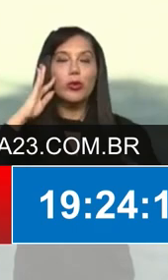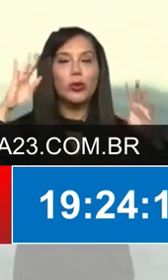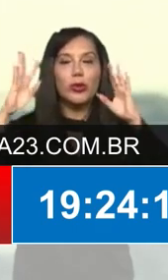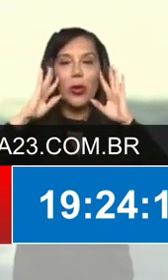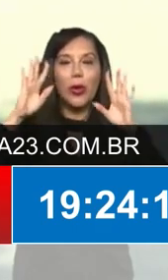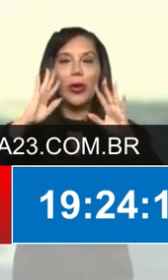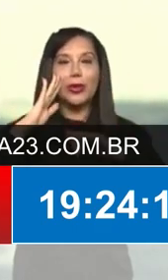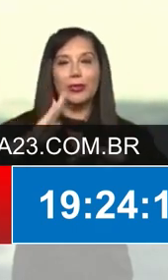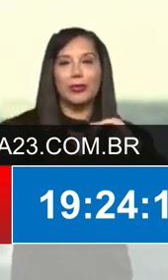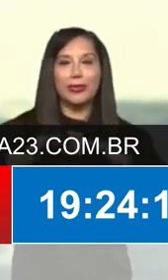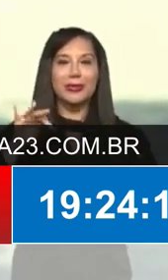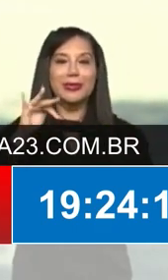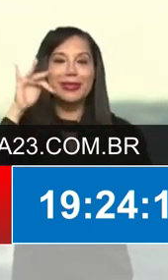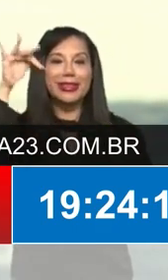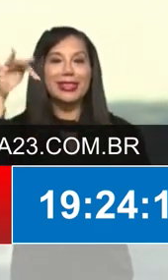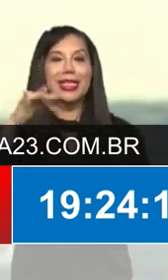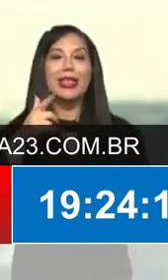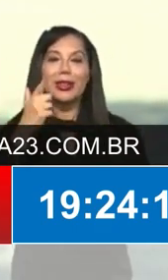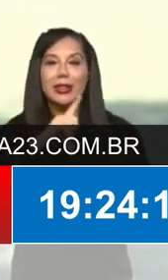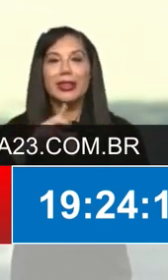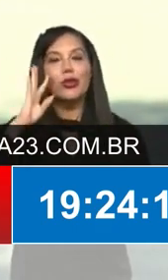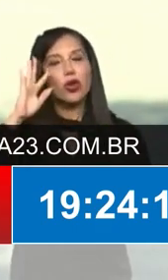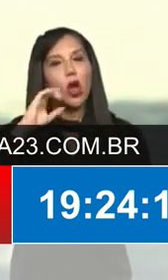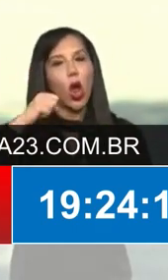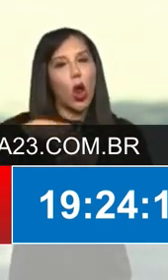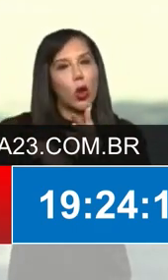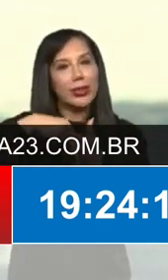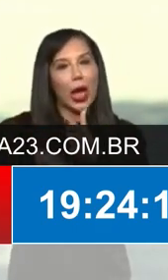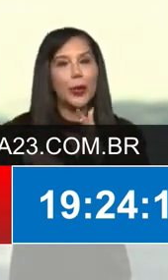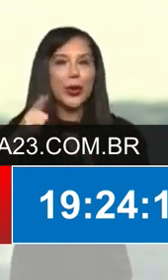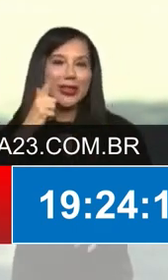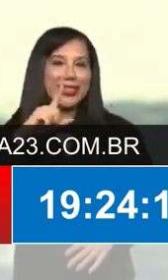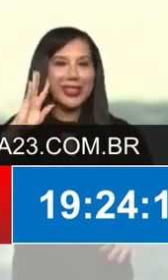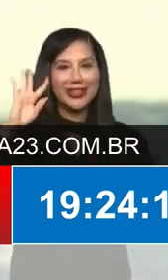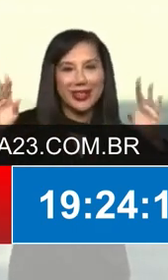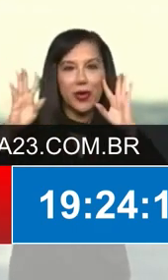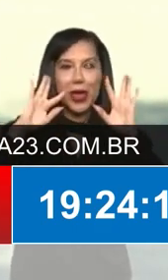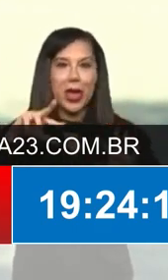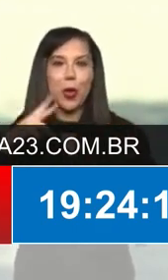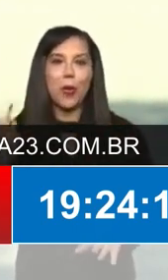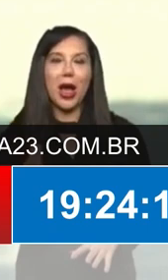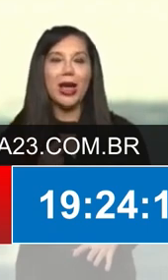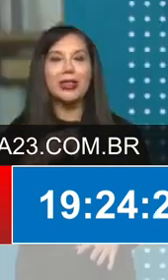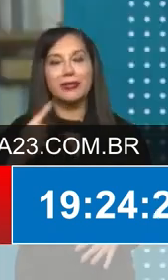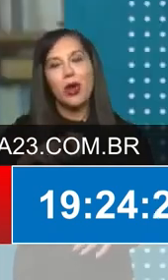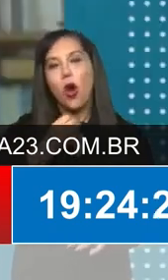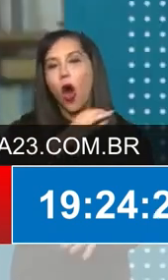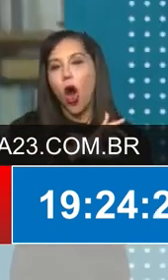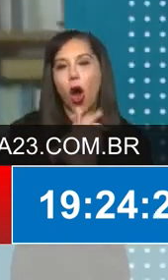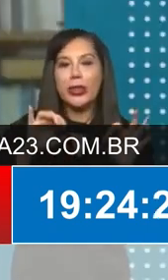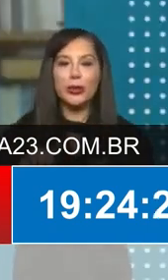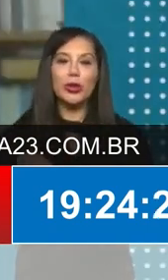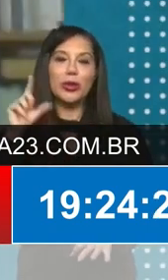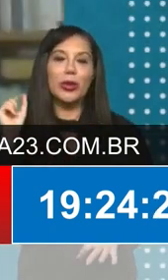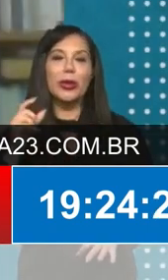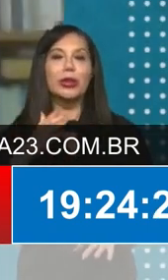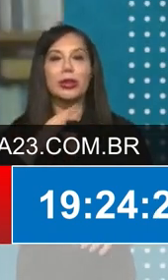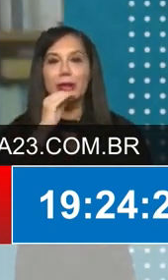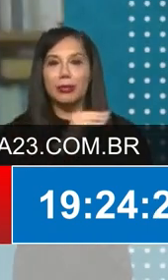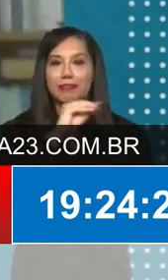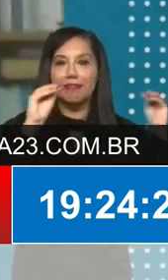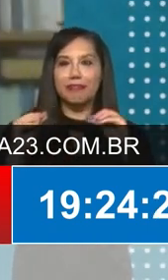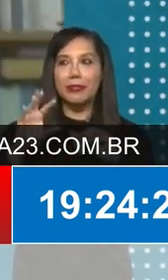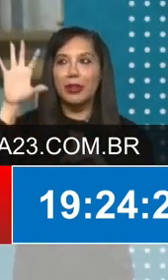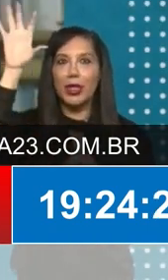e guerrear para nossos sonhos, né? Batalhar por eles. Eu acho que foi uma ótima escolha. Esses processos migratórios,